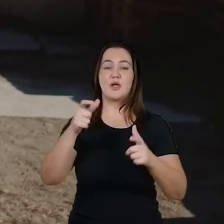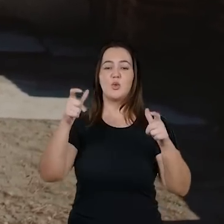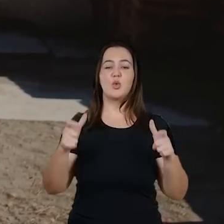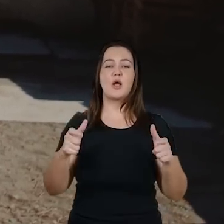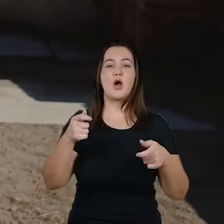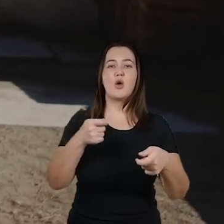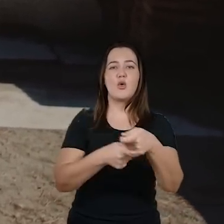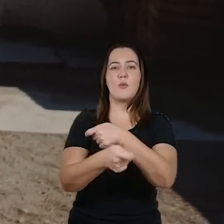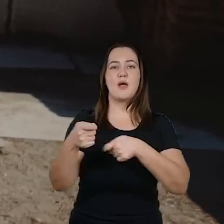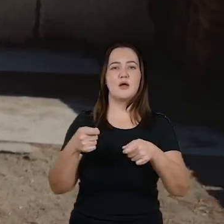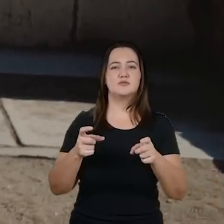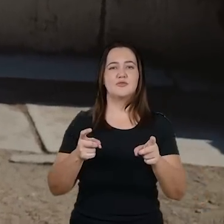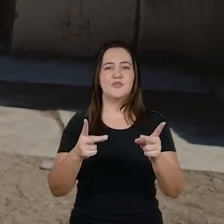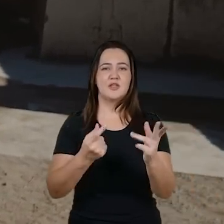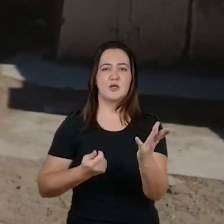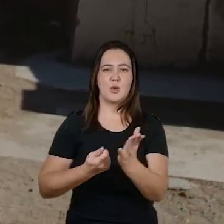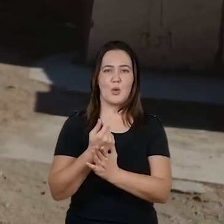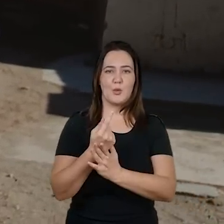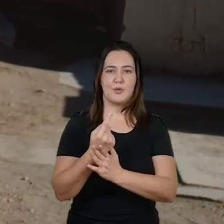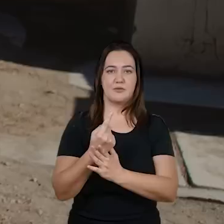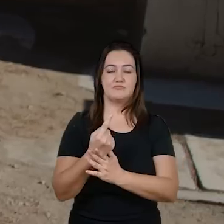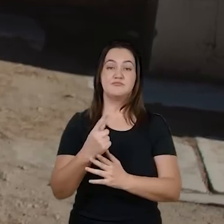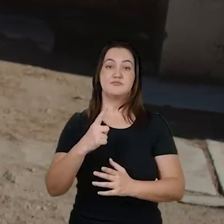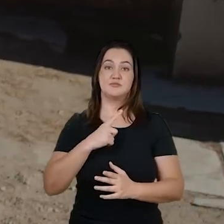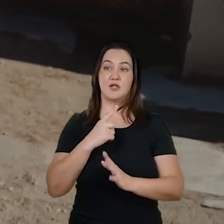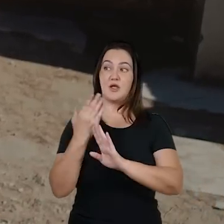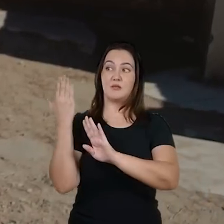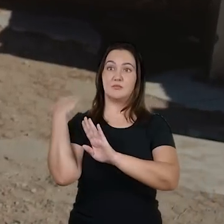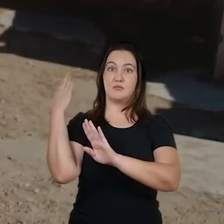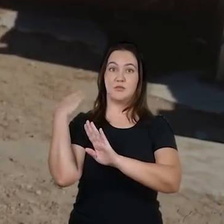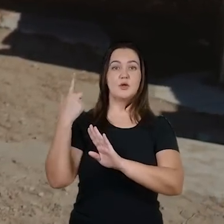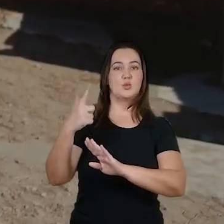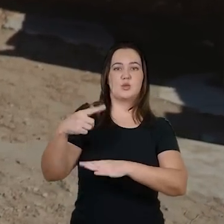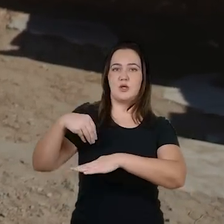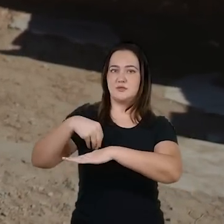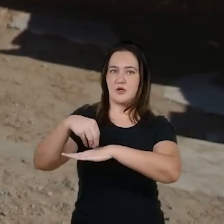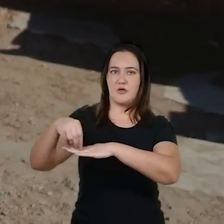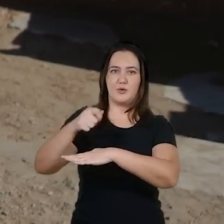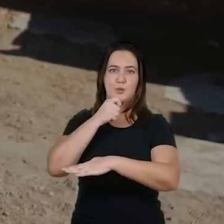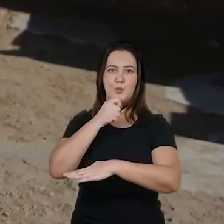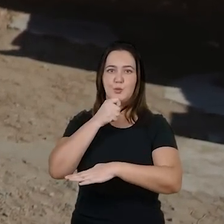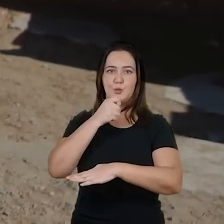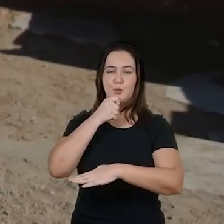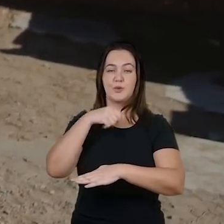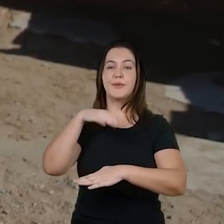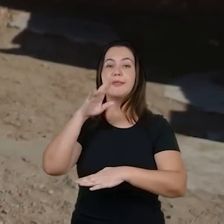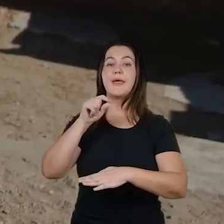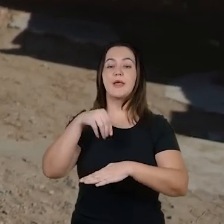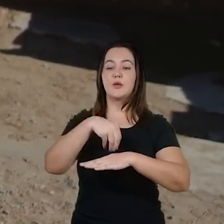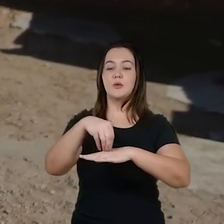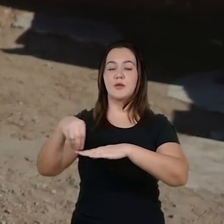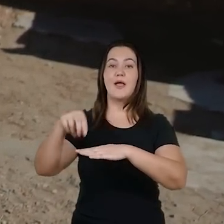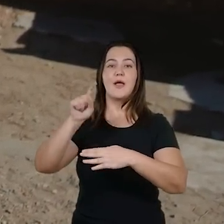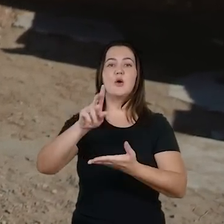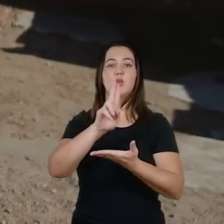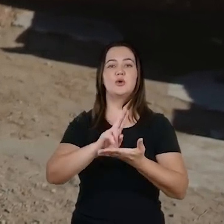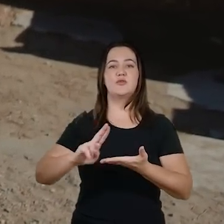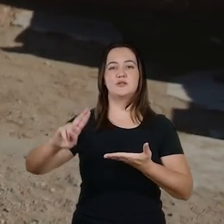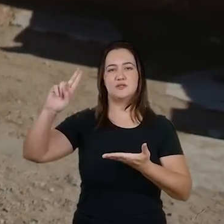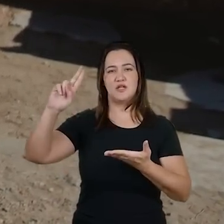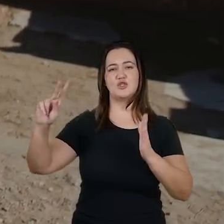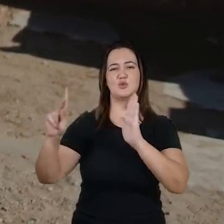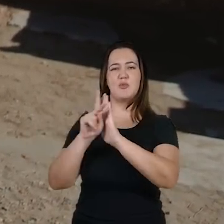parte do comércio local. A parte que está logo atrás aqui não foi escavada ainda. Quem está escavando aqui, inclusive, é